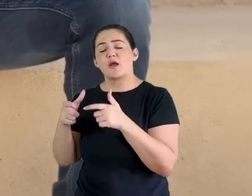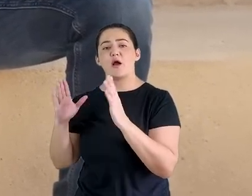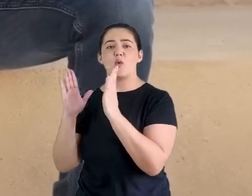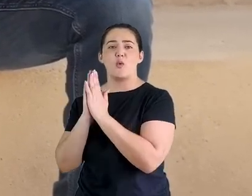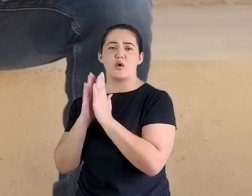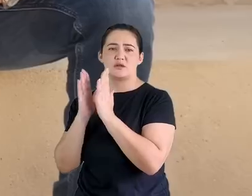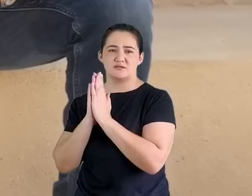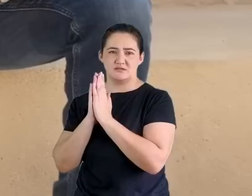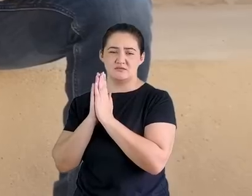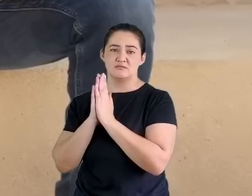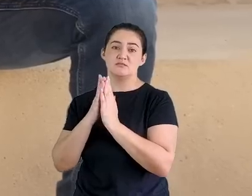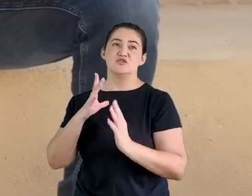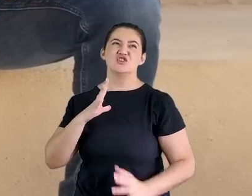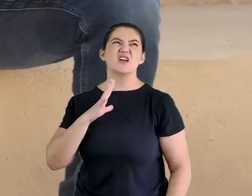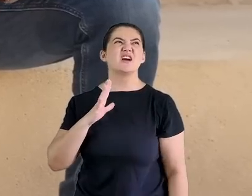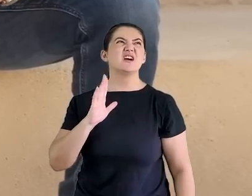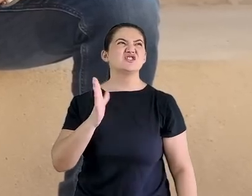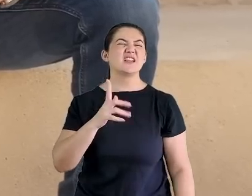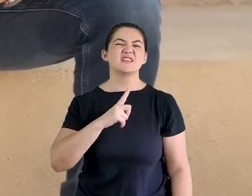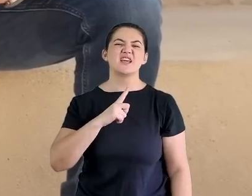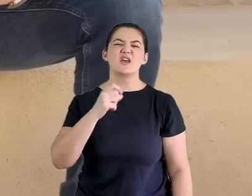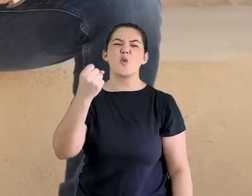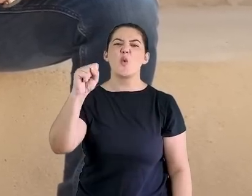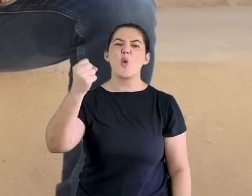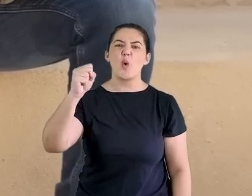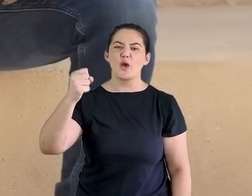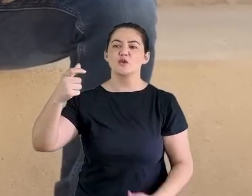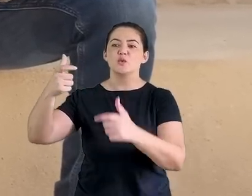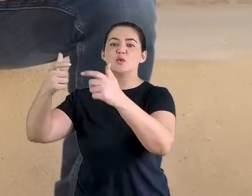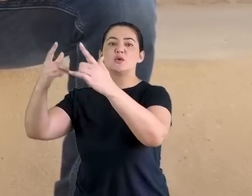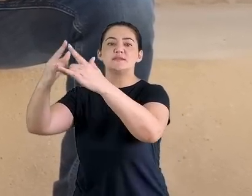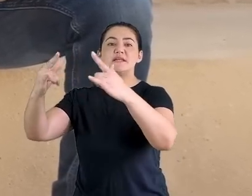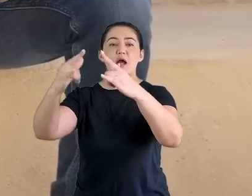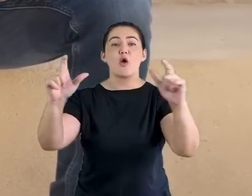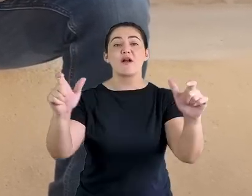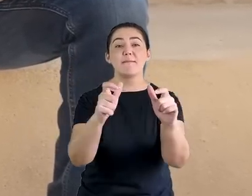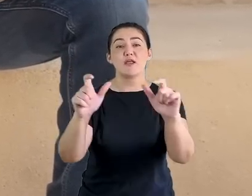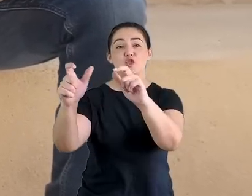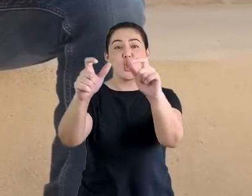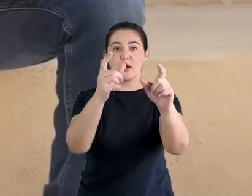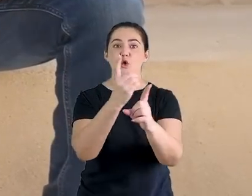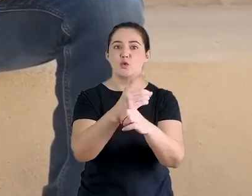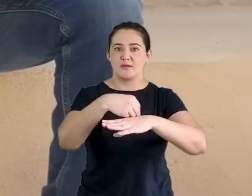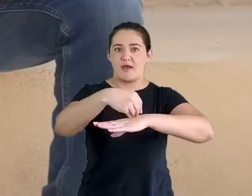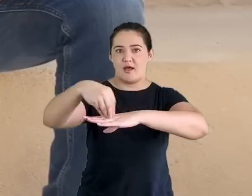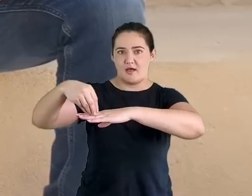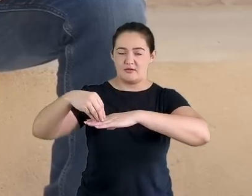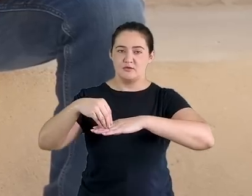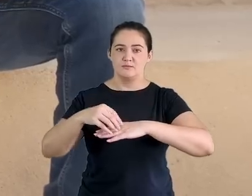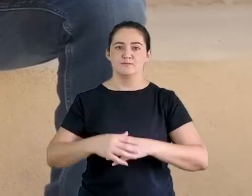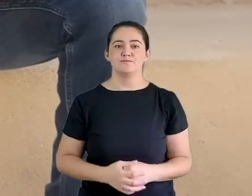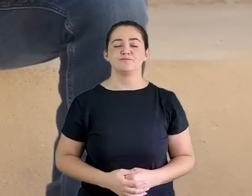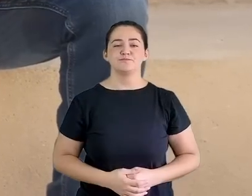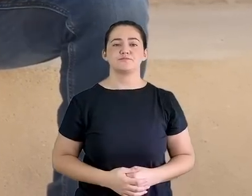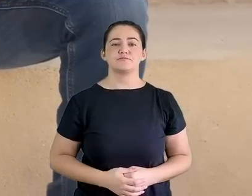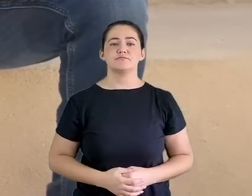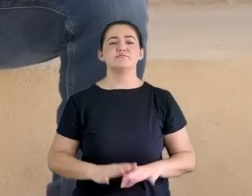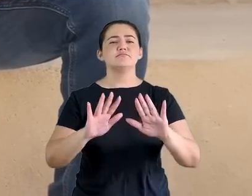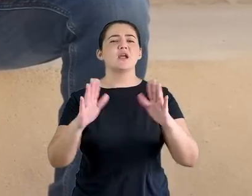em Jerusalém ainda existia. Agora imaginemos então a última noite deles aqui. O líder dos